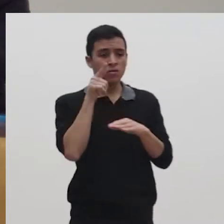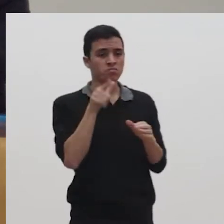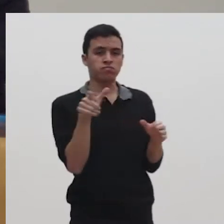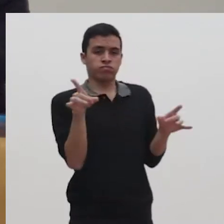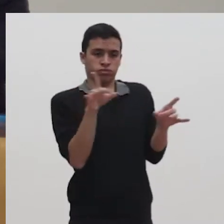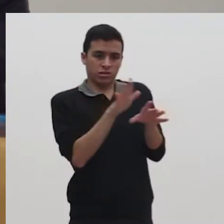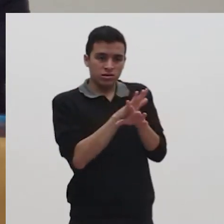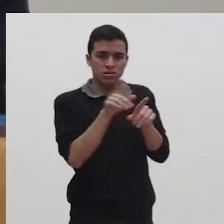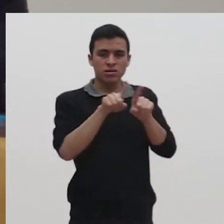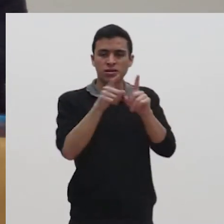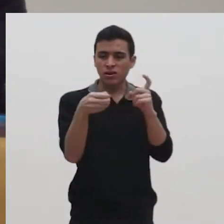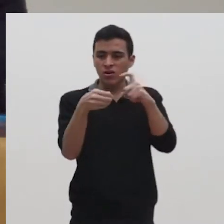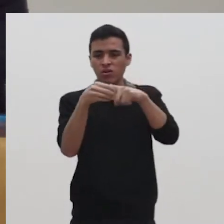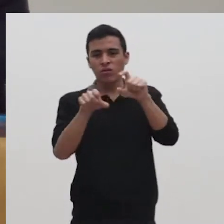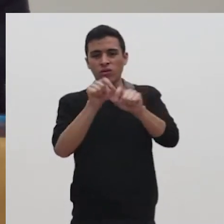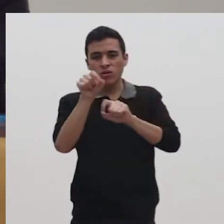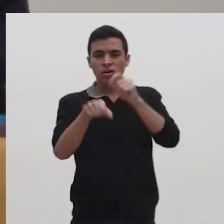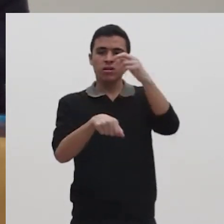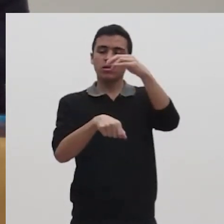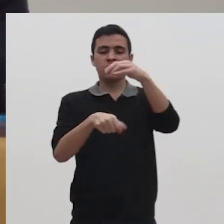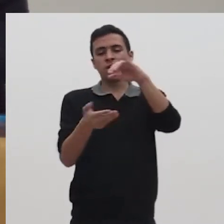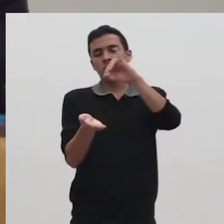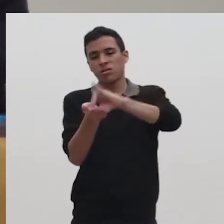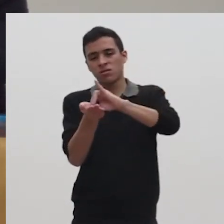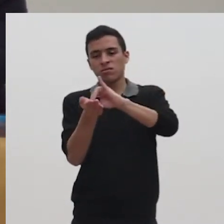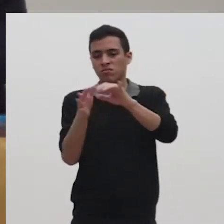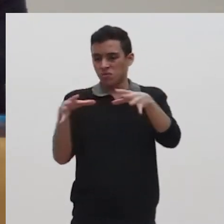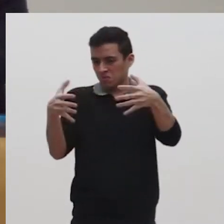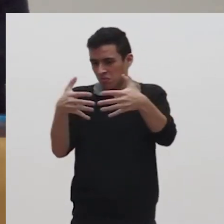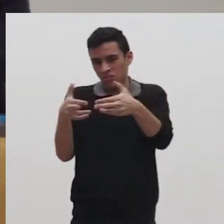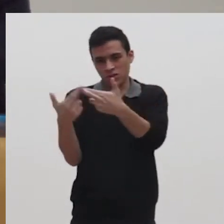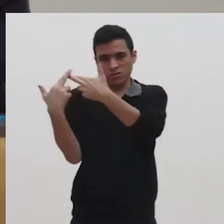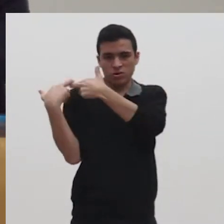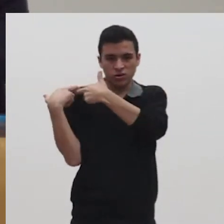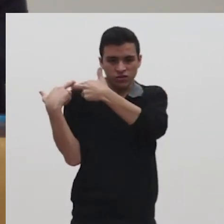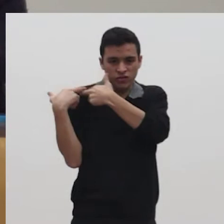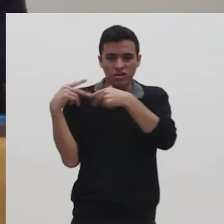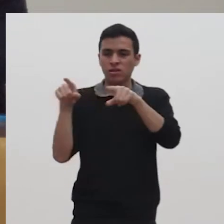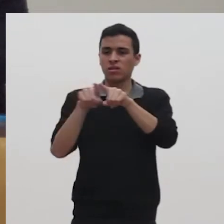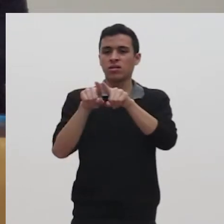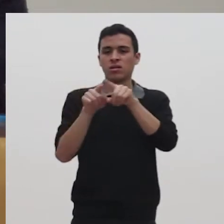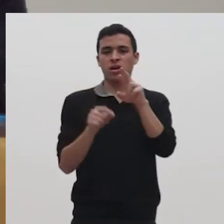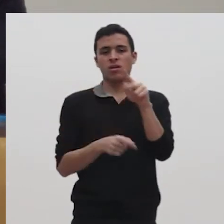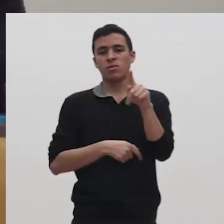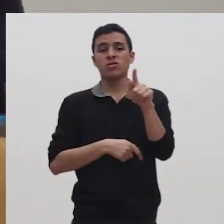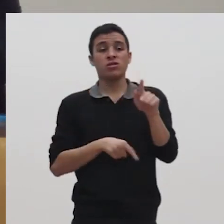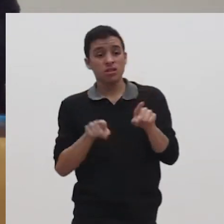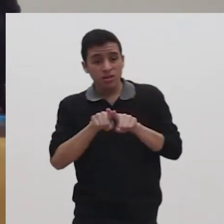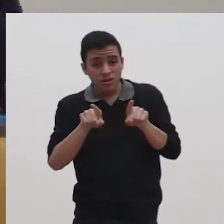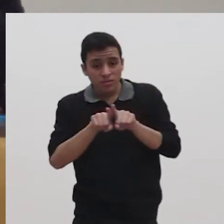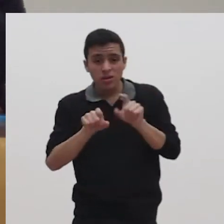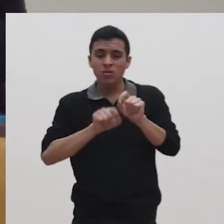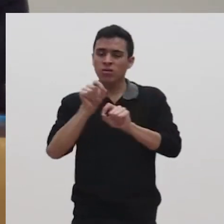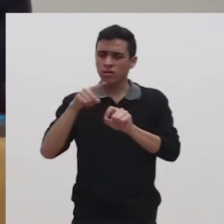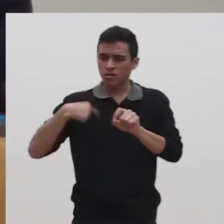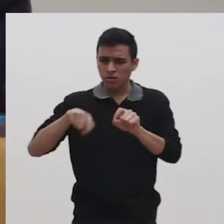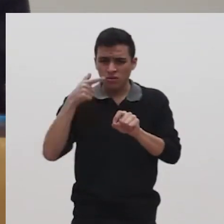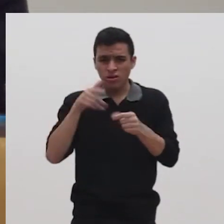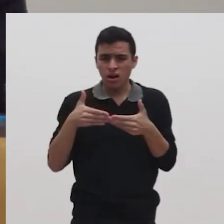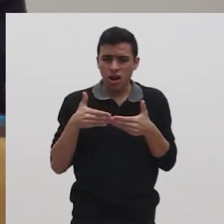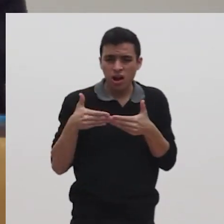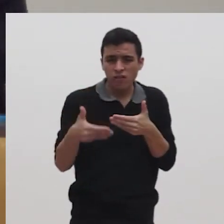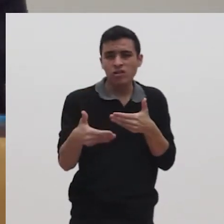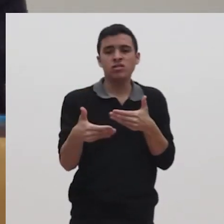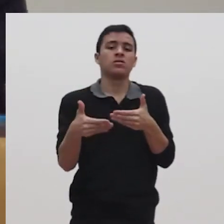em convênio com o C3SL e com a PRPPG, né? Eu acho que a gente está avançando muito nessa